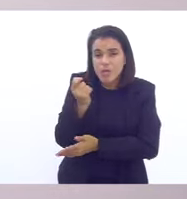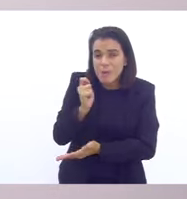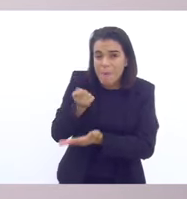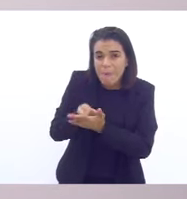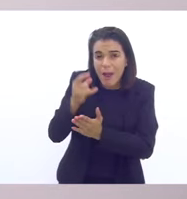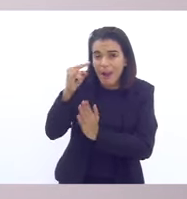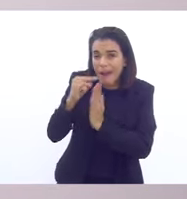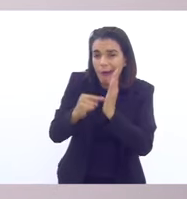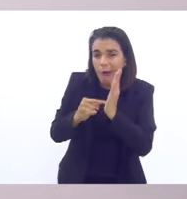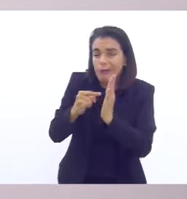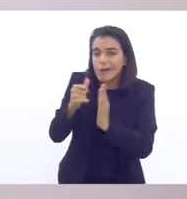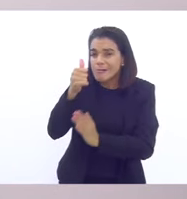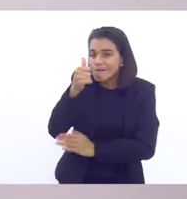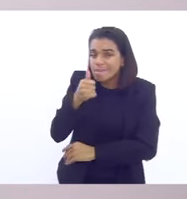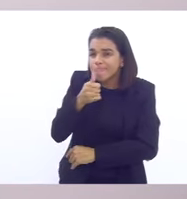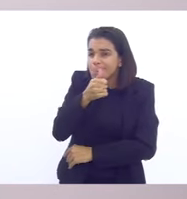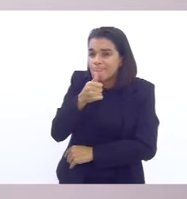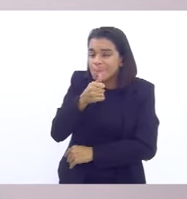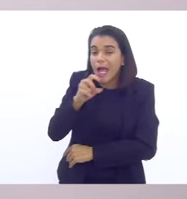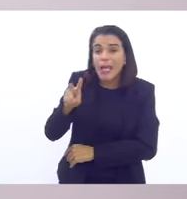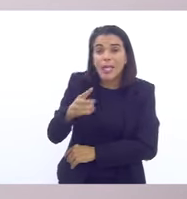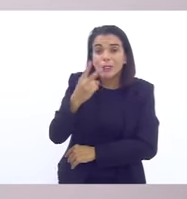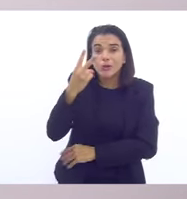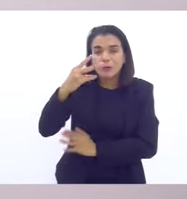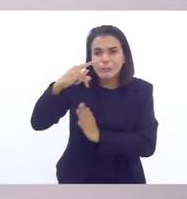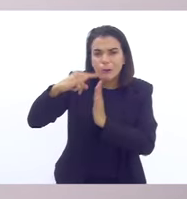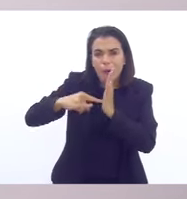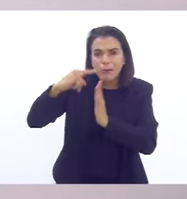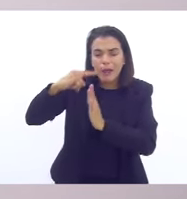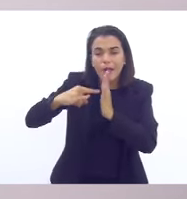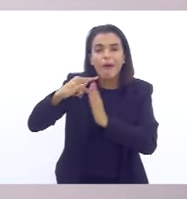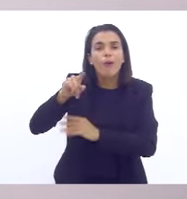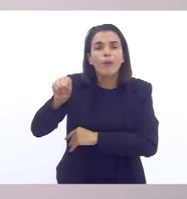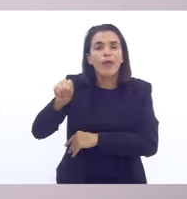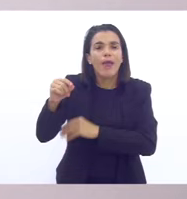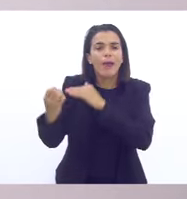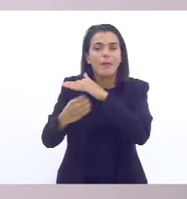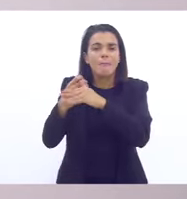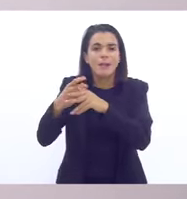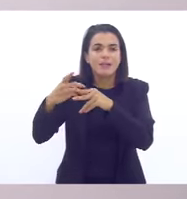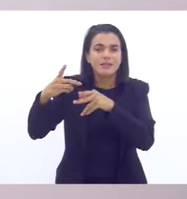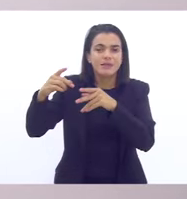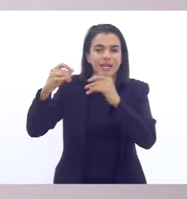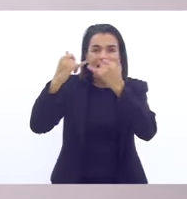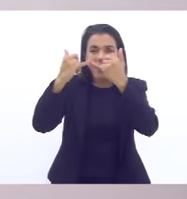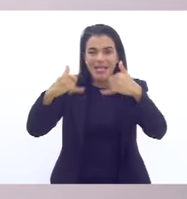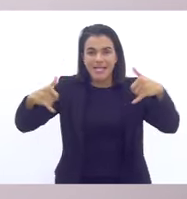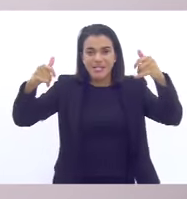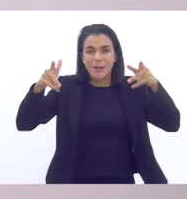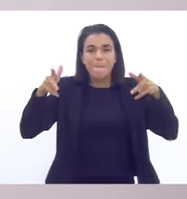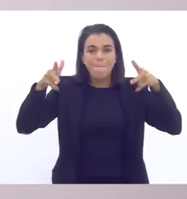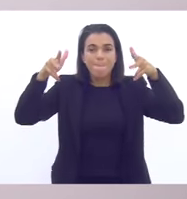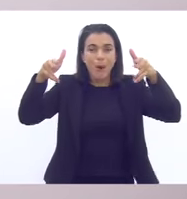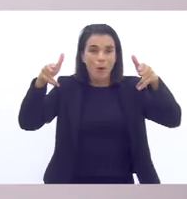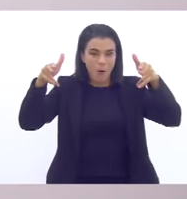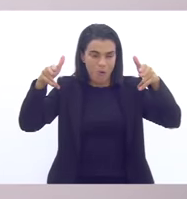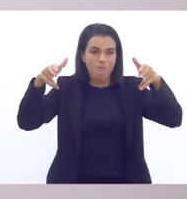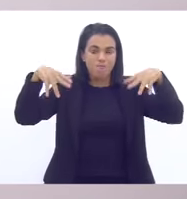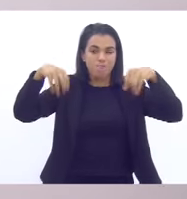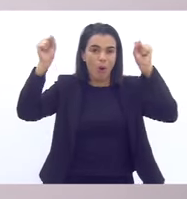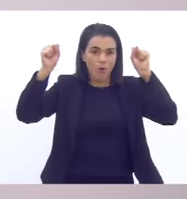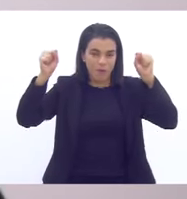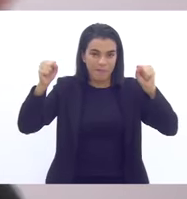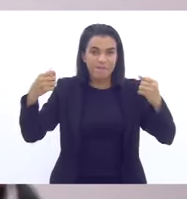sua conta. Aí vem essa segunda conta, a Light vai lá e corta a conta desse pobre coitado.